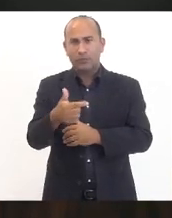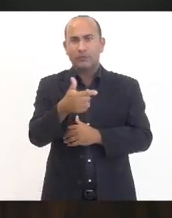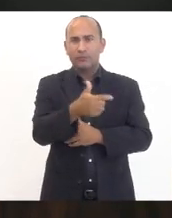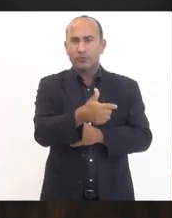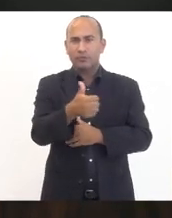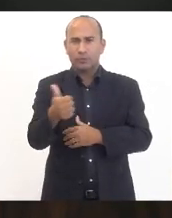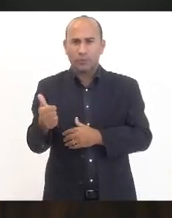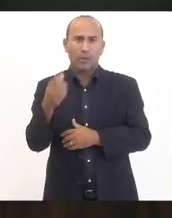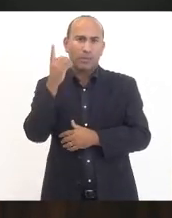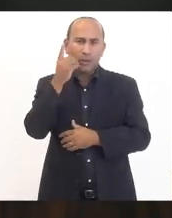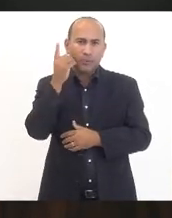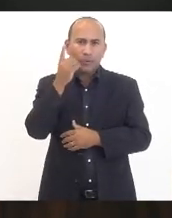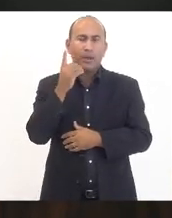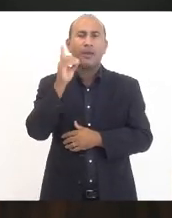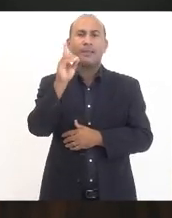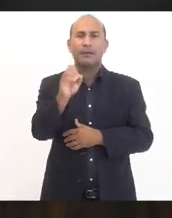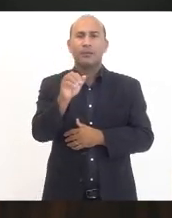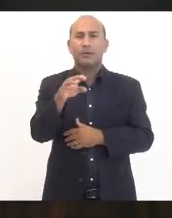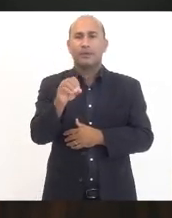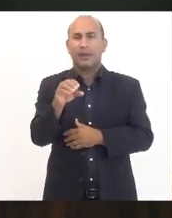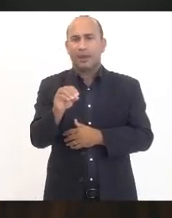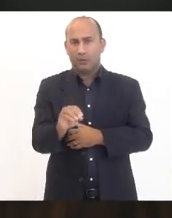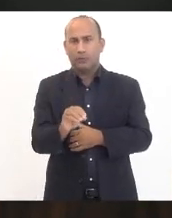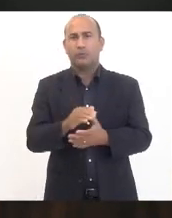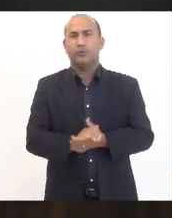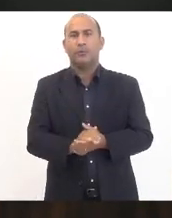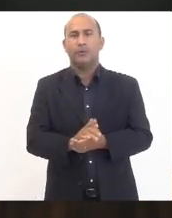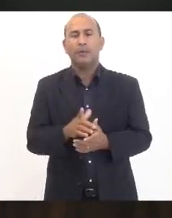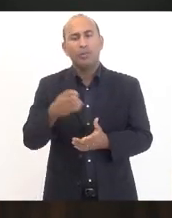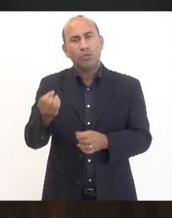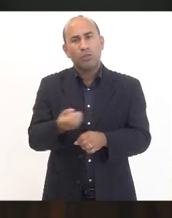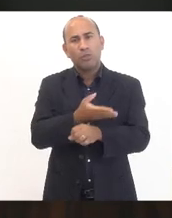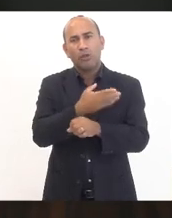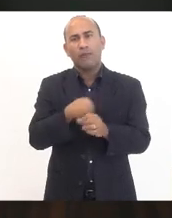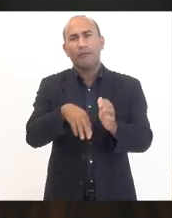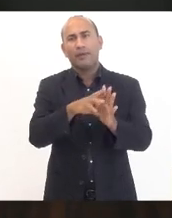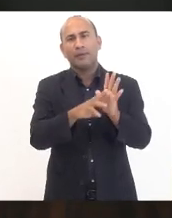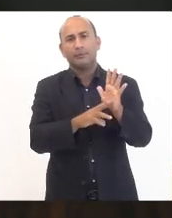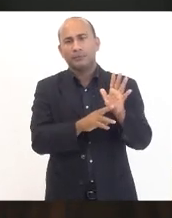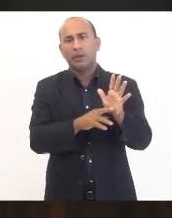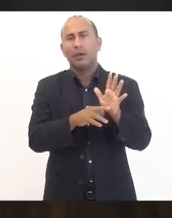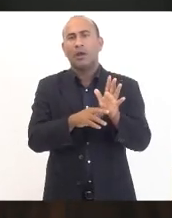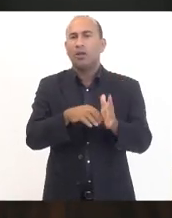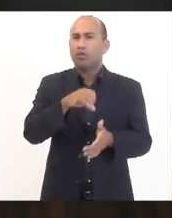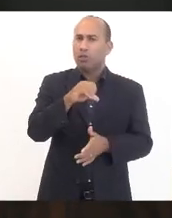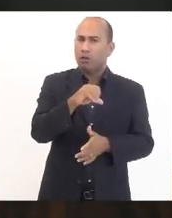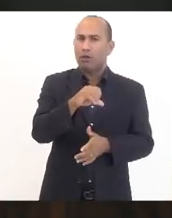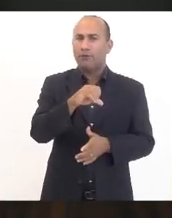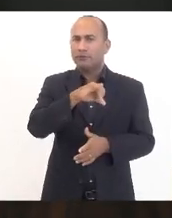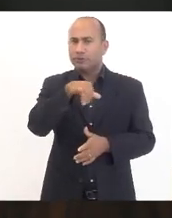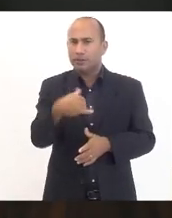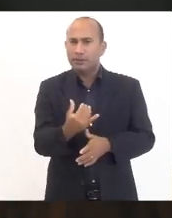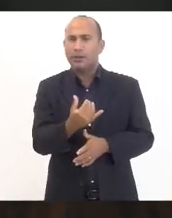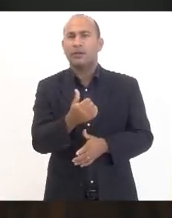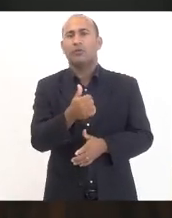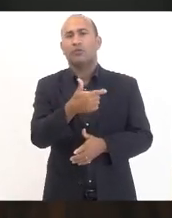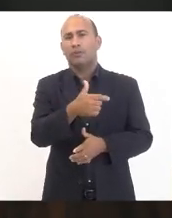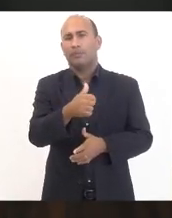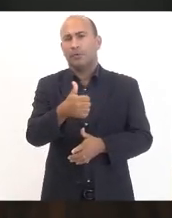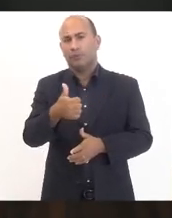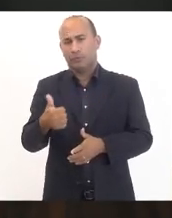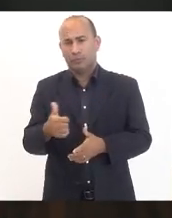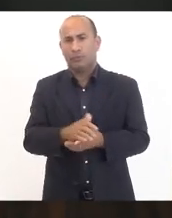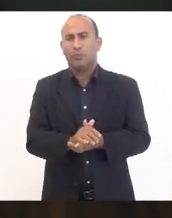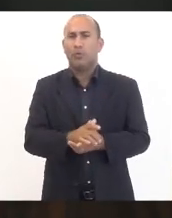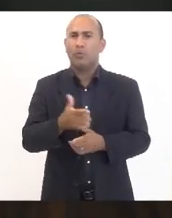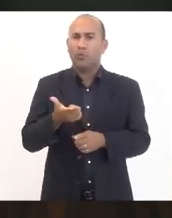autoria dos deputados Deodalto Noel de Carvalho, que dá nova redação à lei 3528 de 9 de janeiro de 2001. E da outras